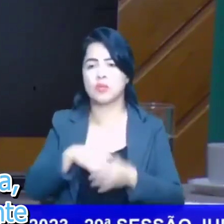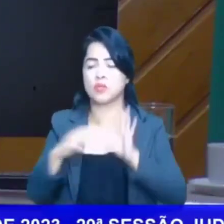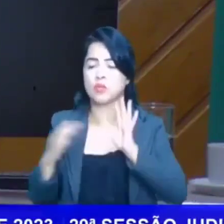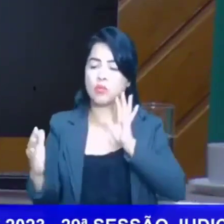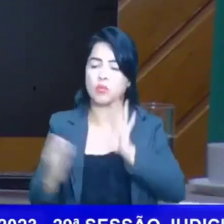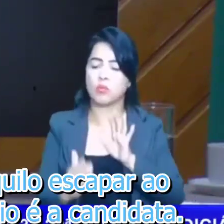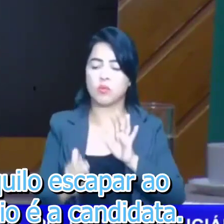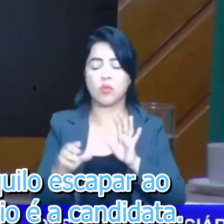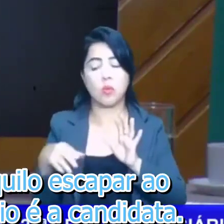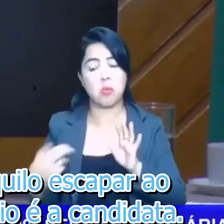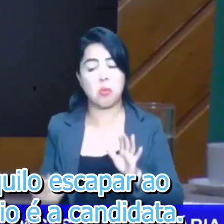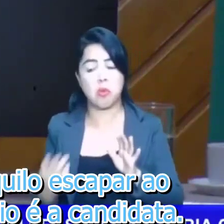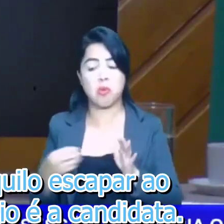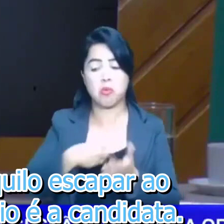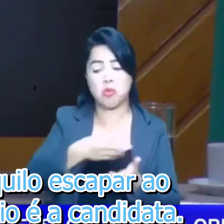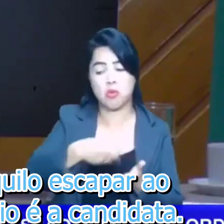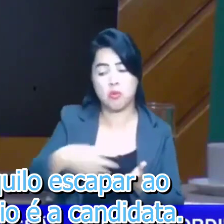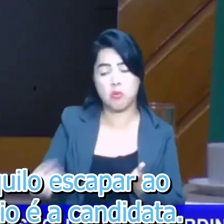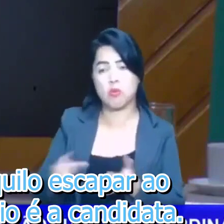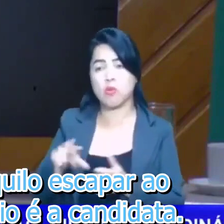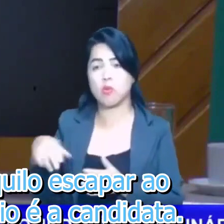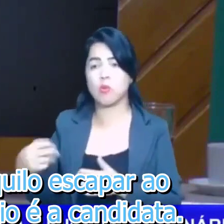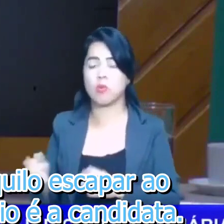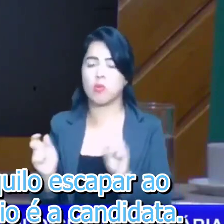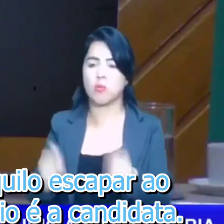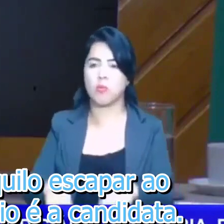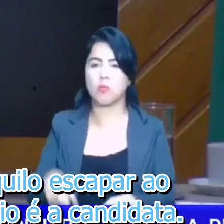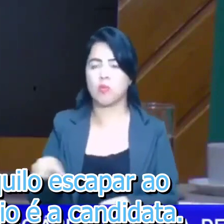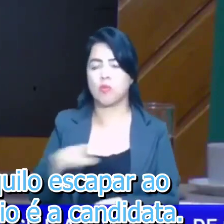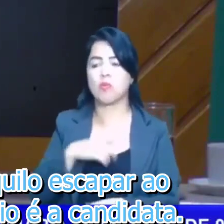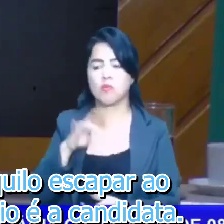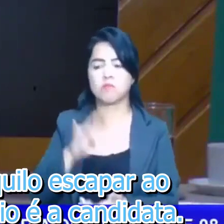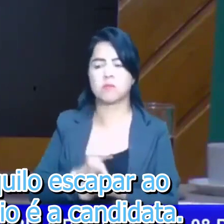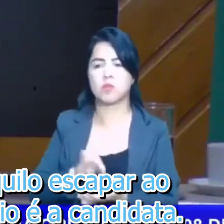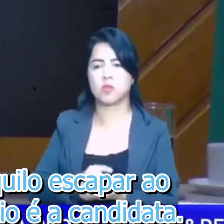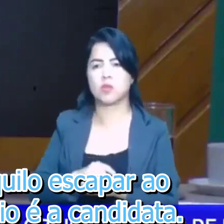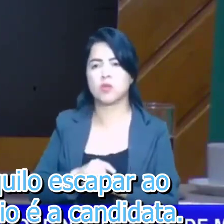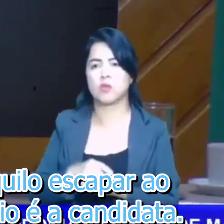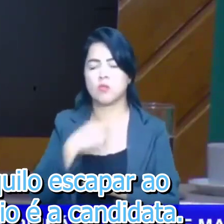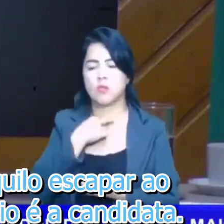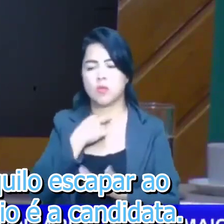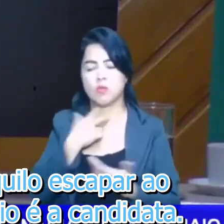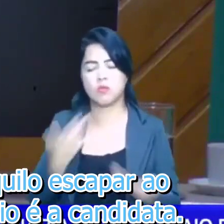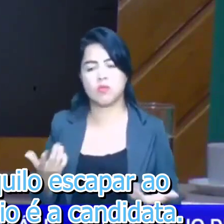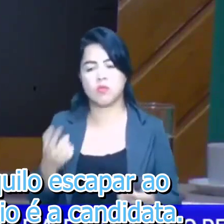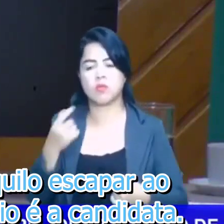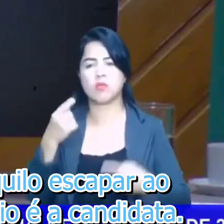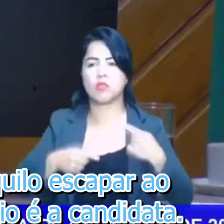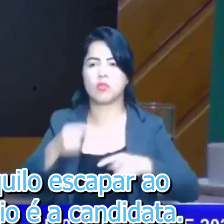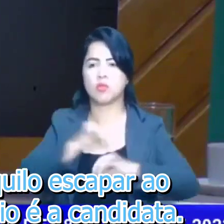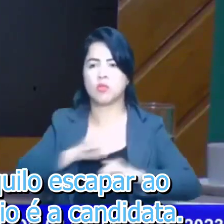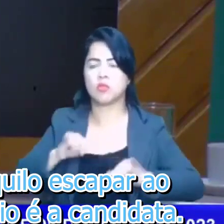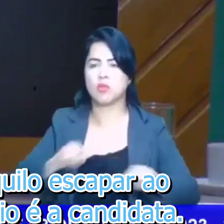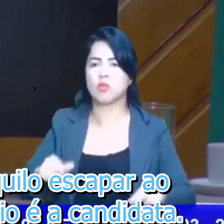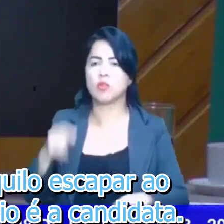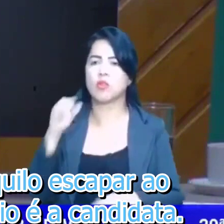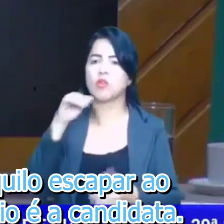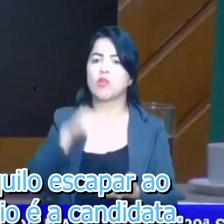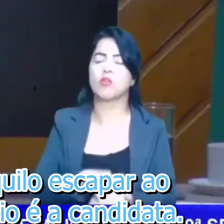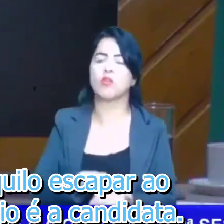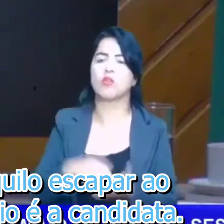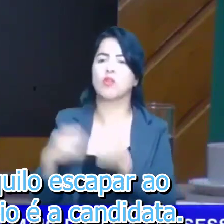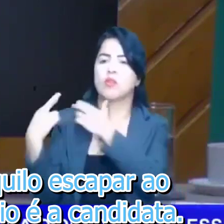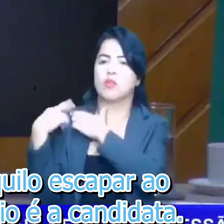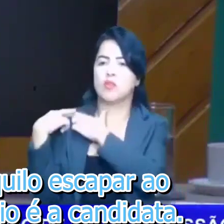a ocorrência ou não de derramamento e a possibilidade de aquilo escapar ao controle ou não da campanha, cuja última responsável,